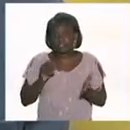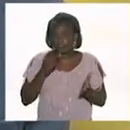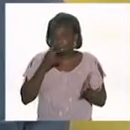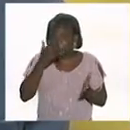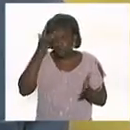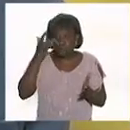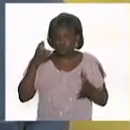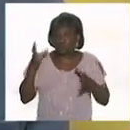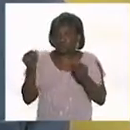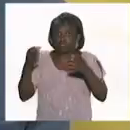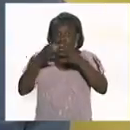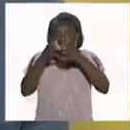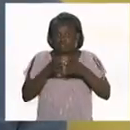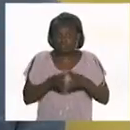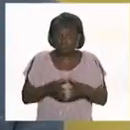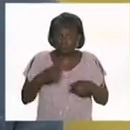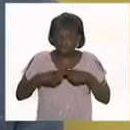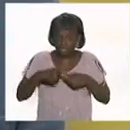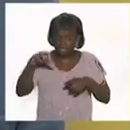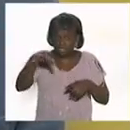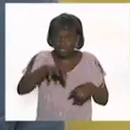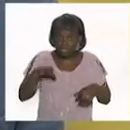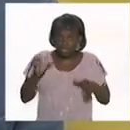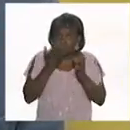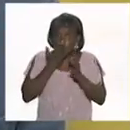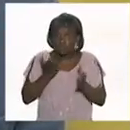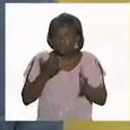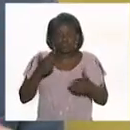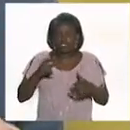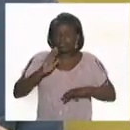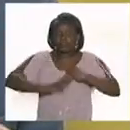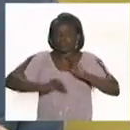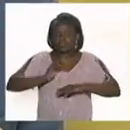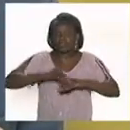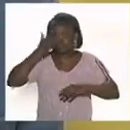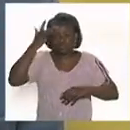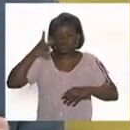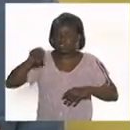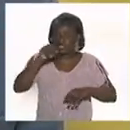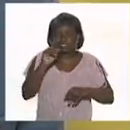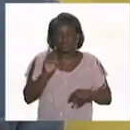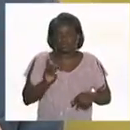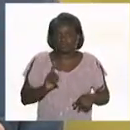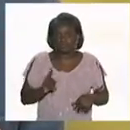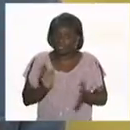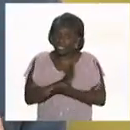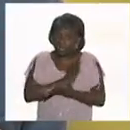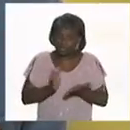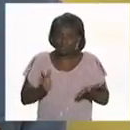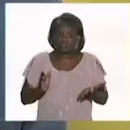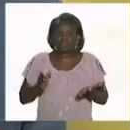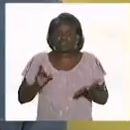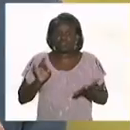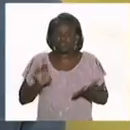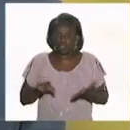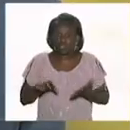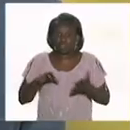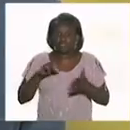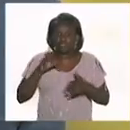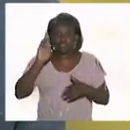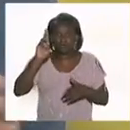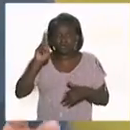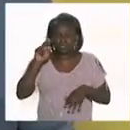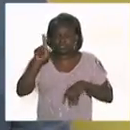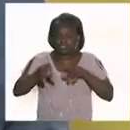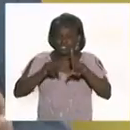esse sentido dessa quantidade de clubes. E mesmo esses clubes regionais, muitos deles hoje não formam mais jogadores próprios. Muitos deles são